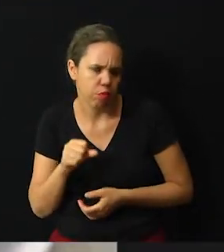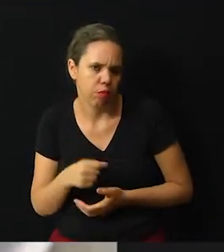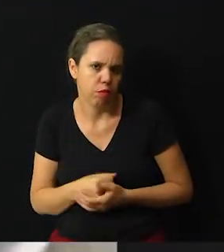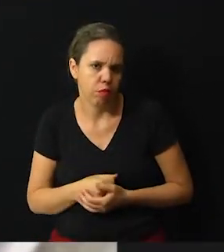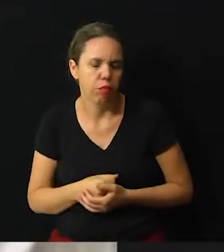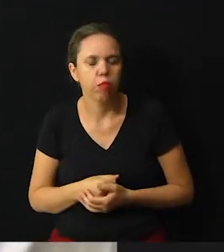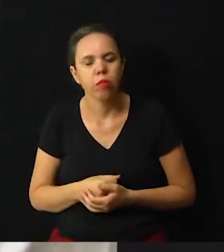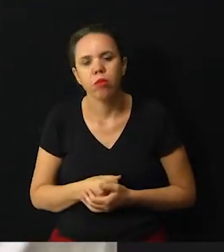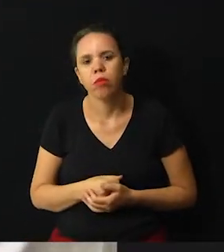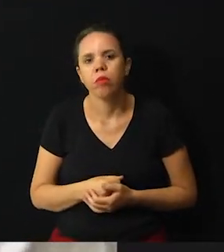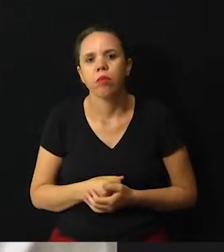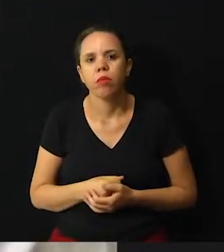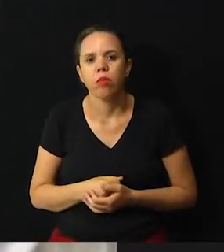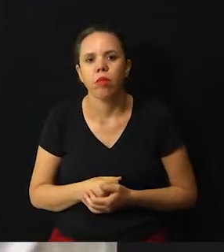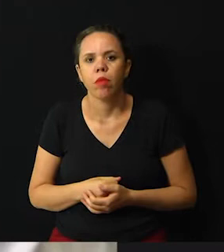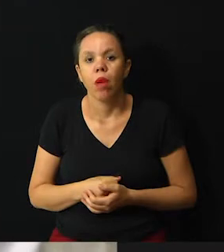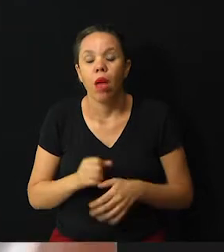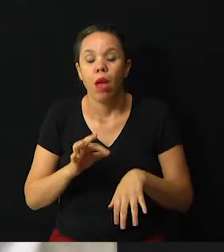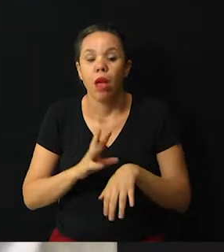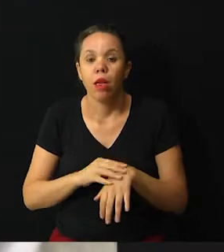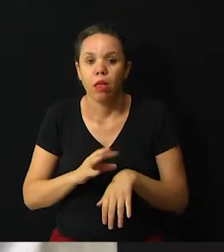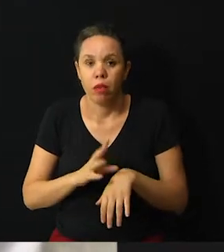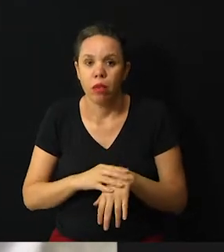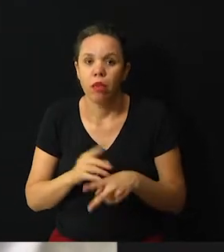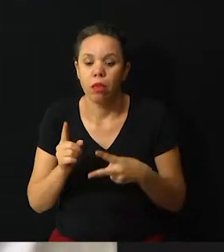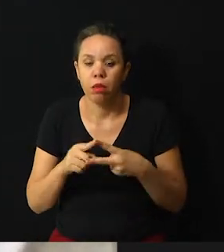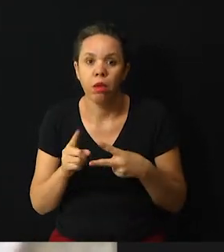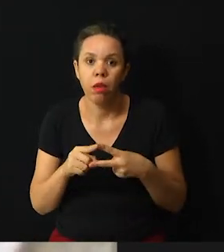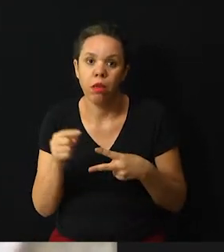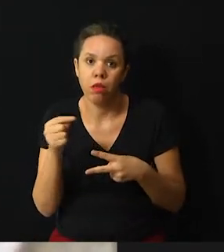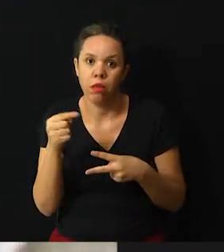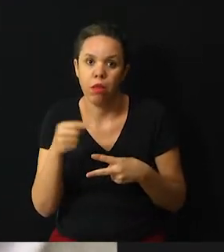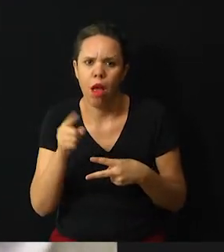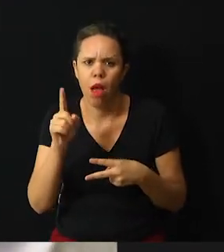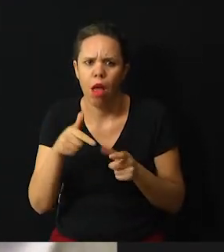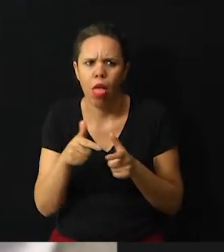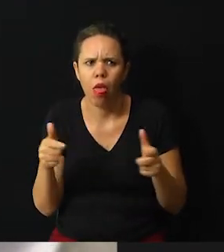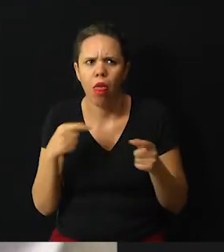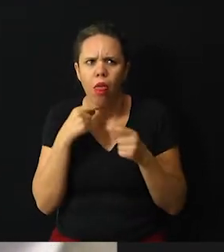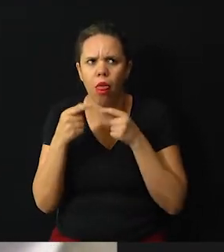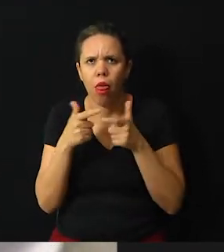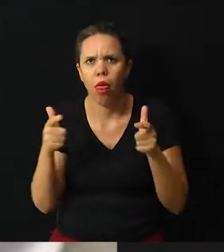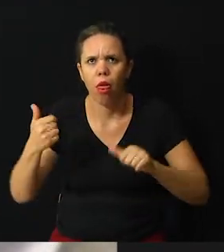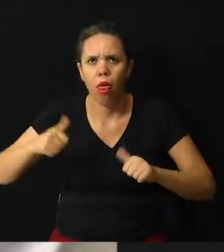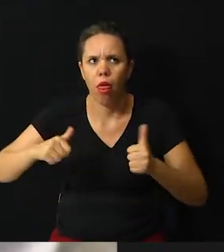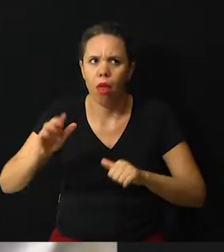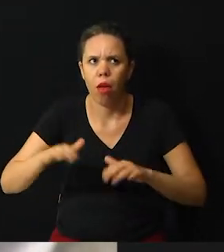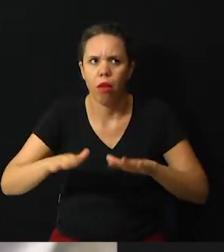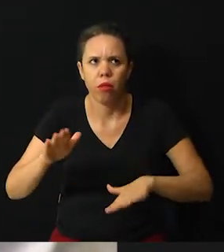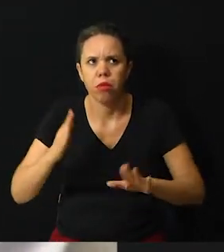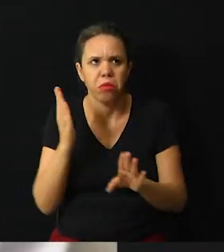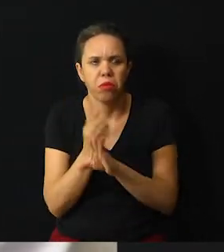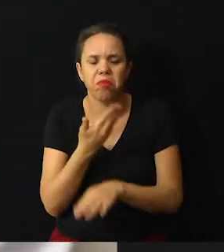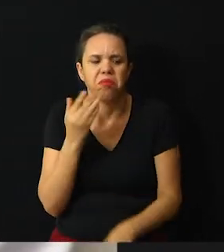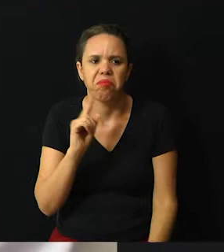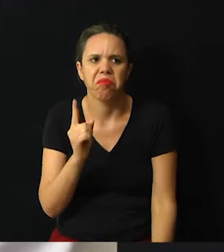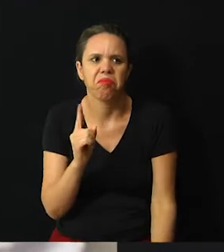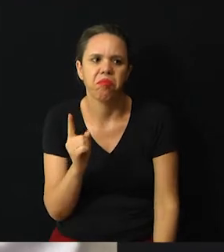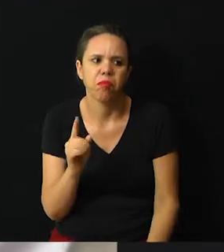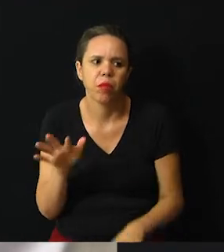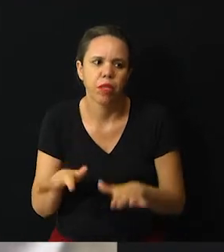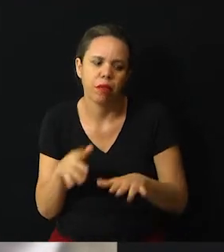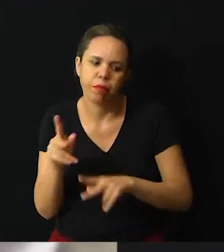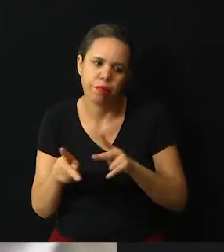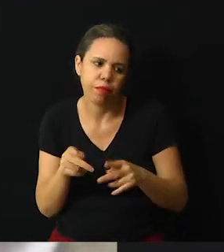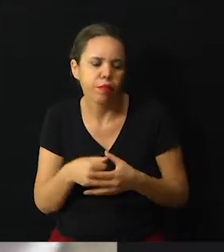sim, porque na verdade, como o lúpus é um grande espectro, né? Então você abre chave para o diagnóstico. Nem sempre o diagnóstico é fácil.